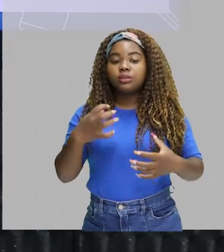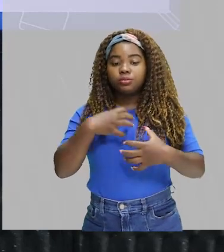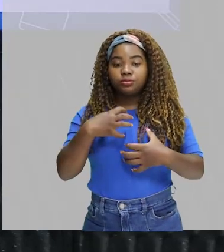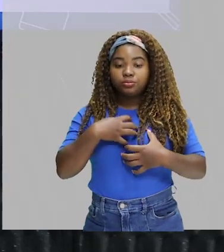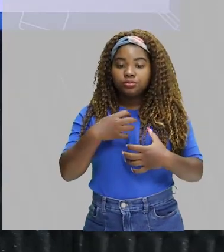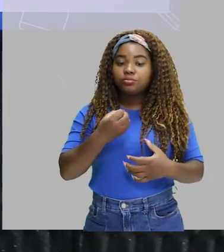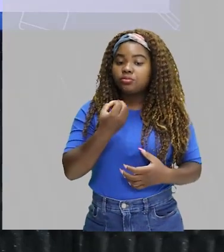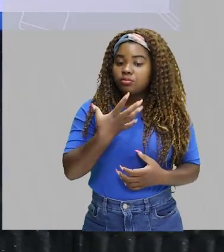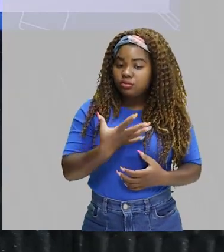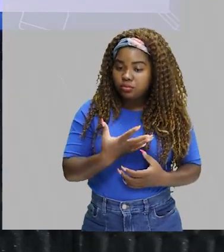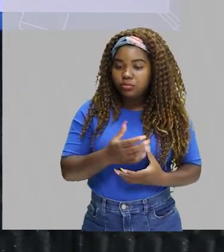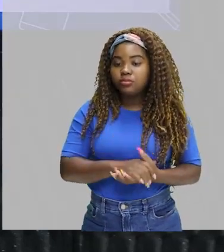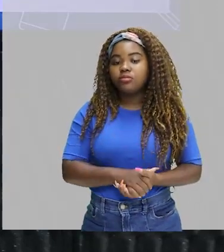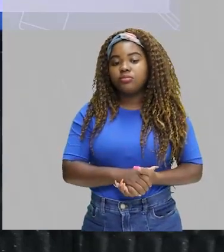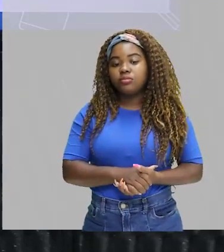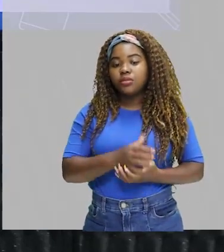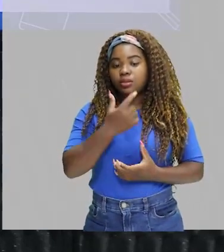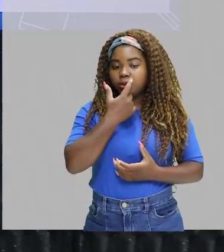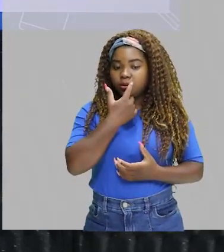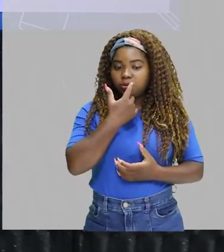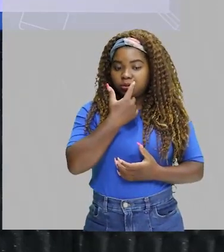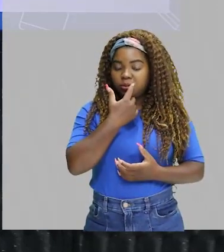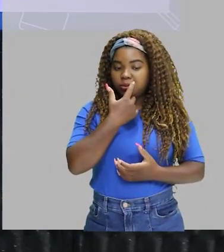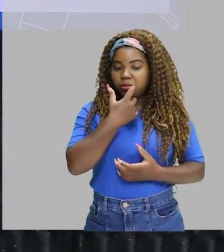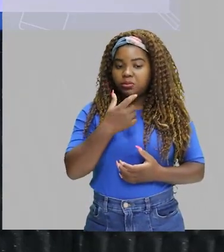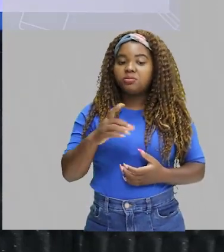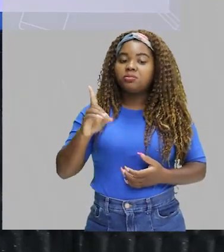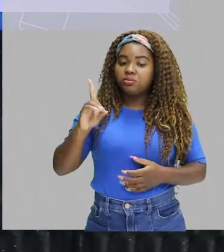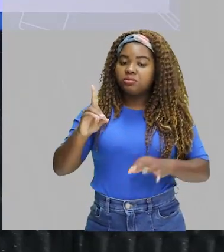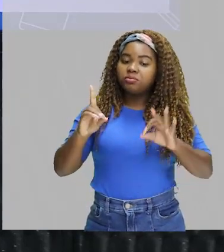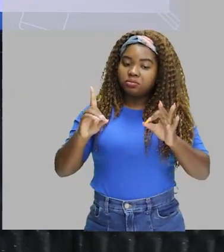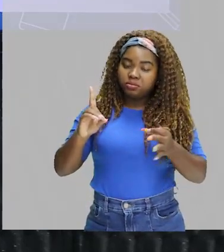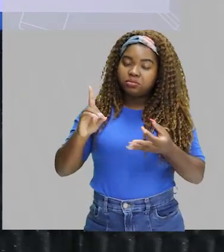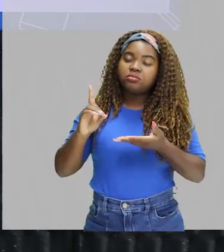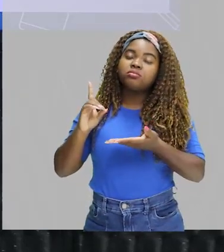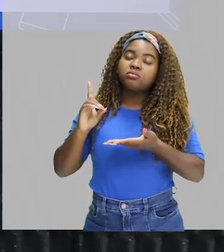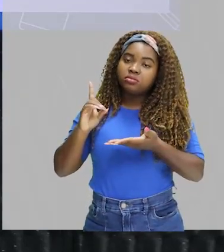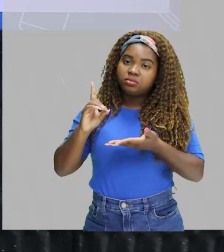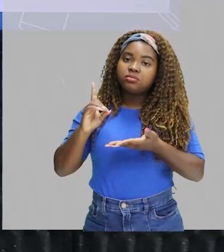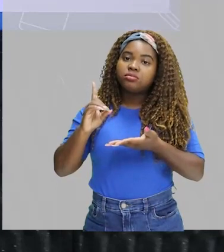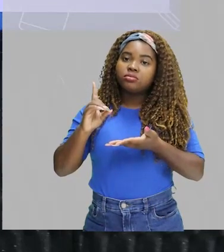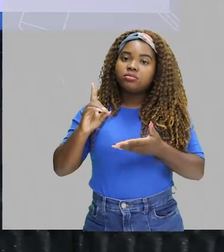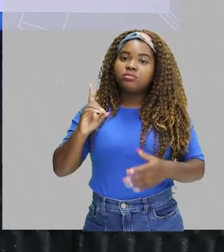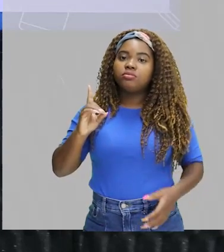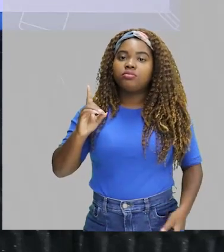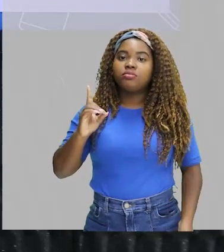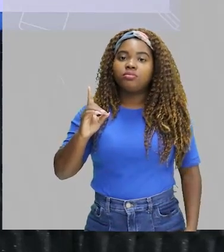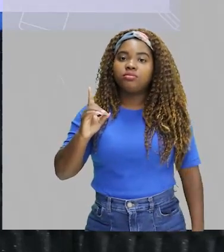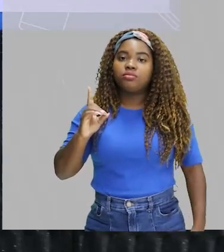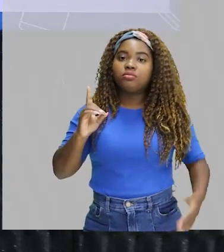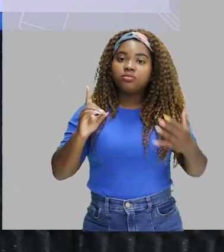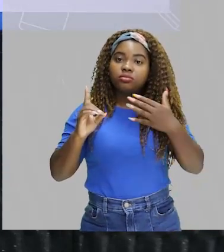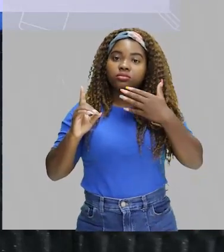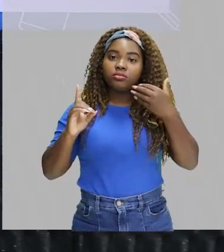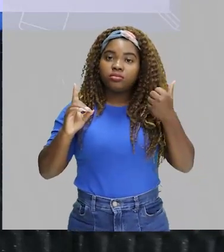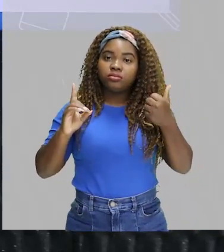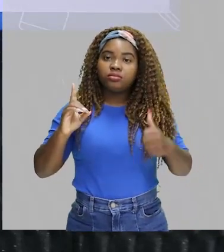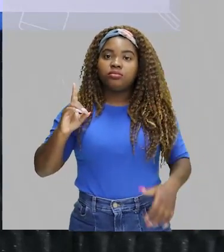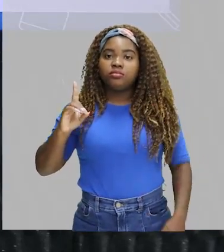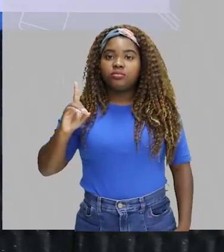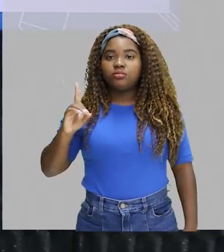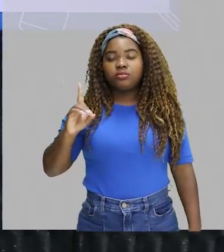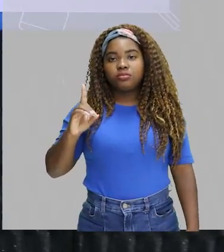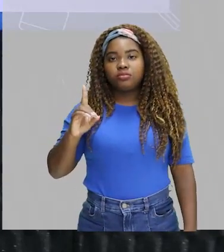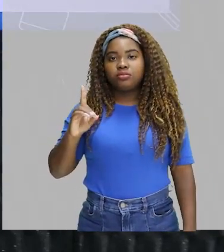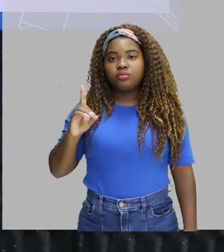número de pessoas, dá uma noção de coletividade também. A letra D ela está bem mais aprazível, ela está bem melhor colocada do